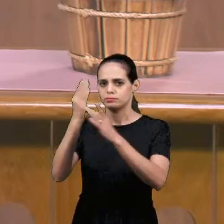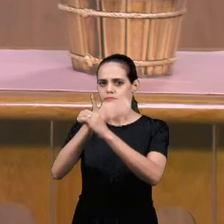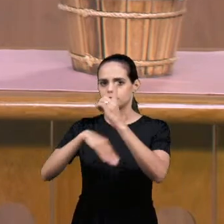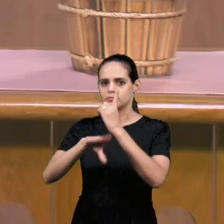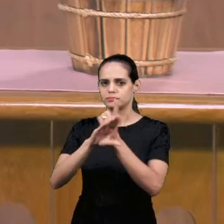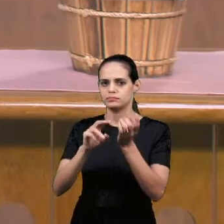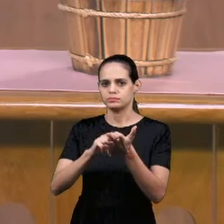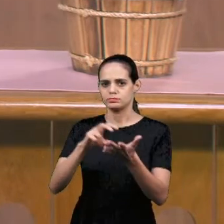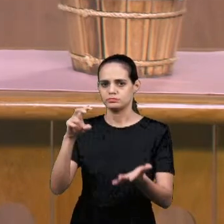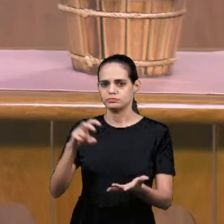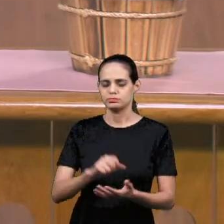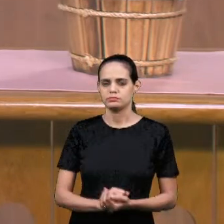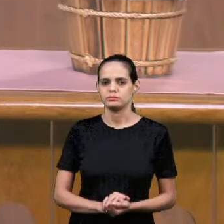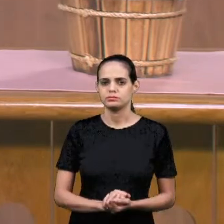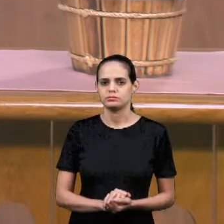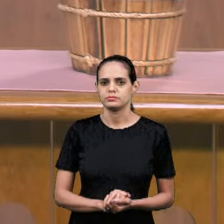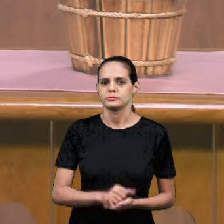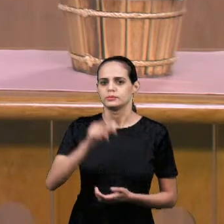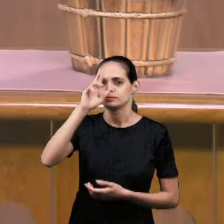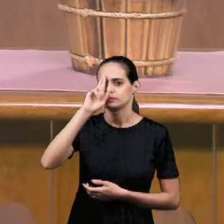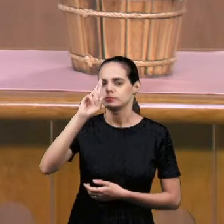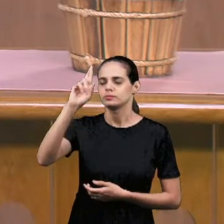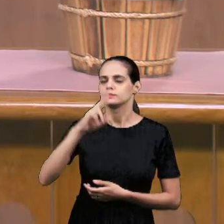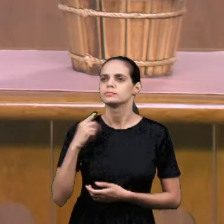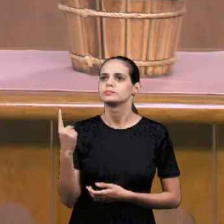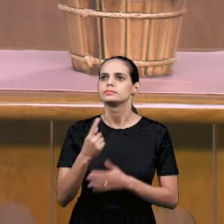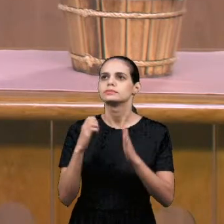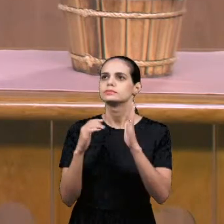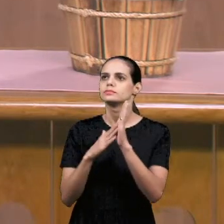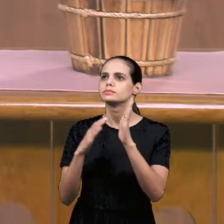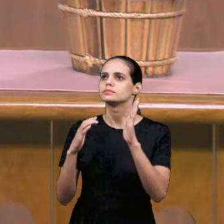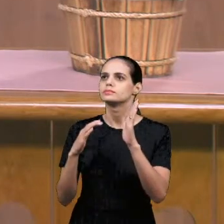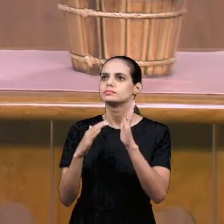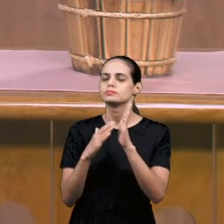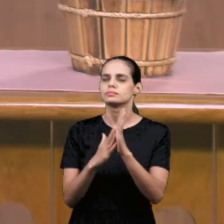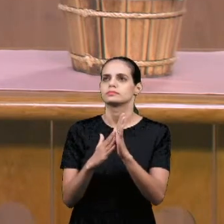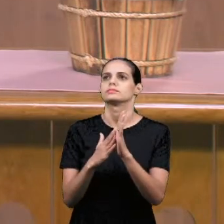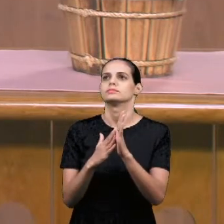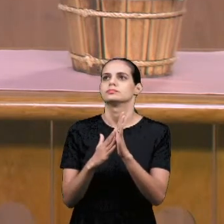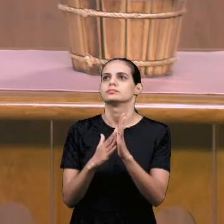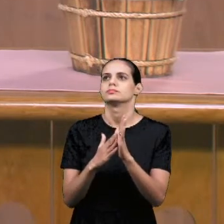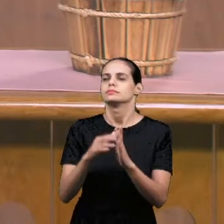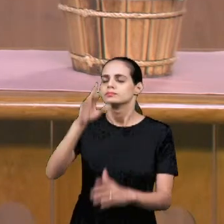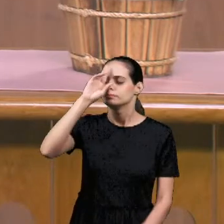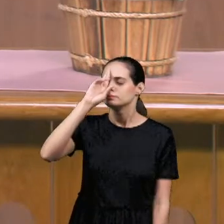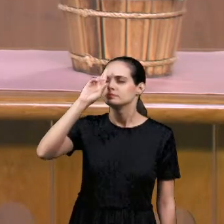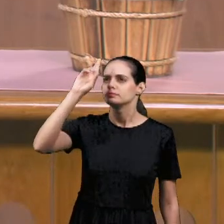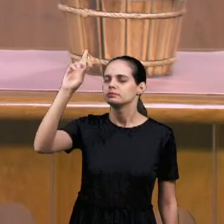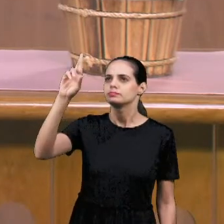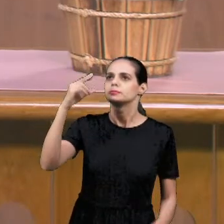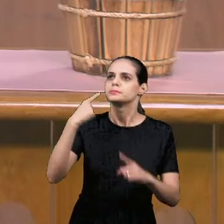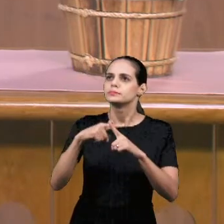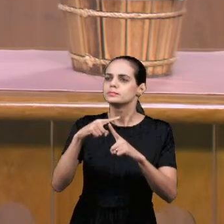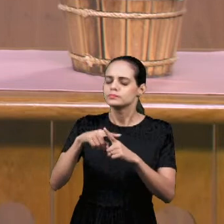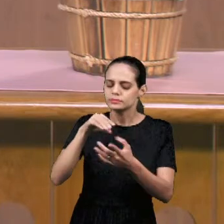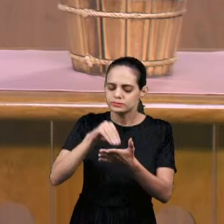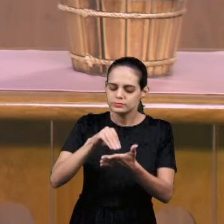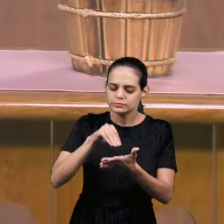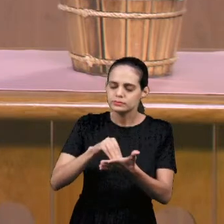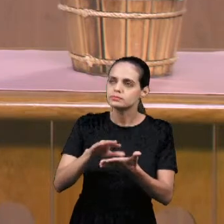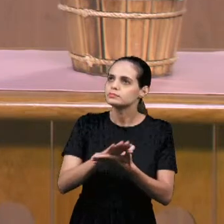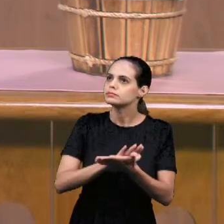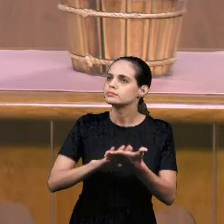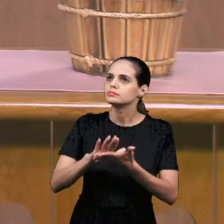manhã. Senhor, nós louvamos o Teu nome. Senhor, porque não nos tem faltado o Teu